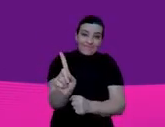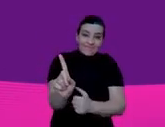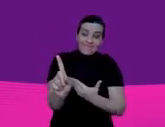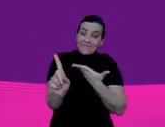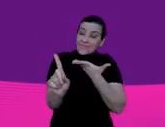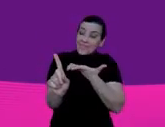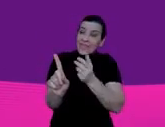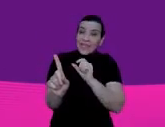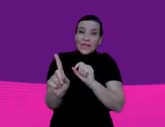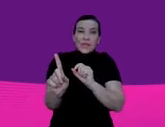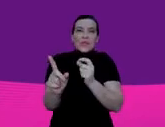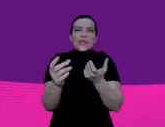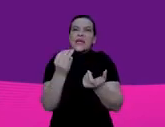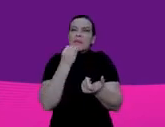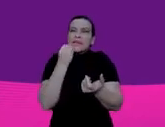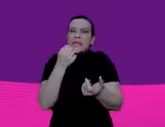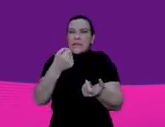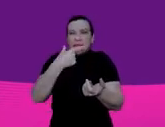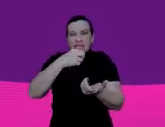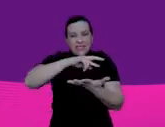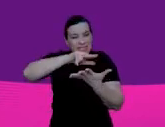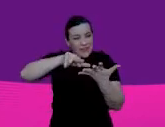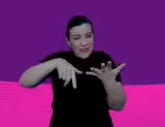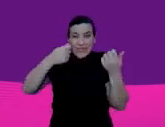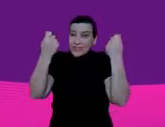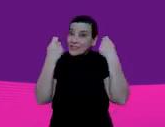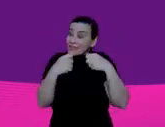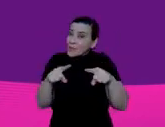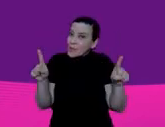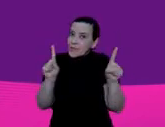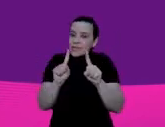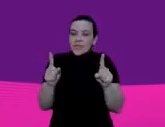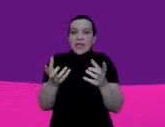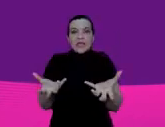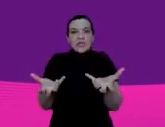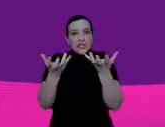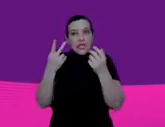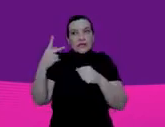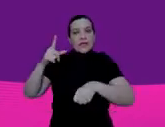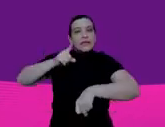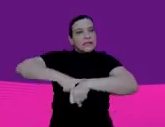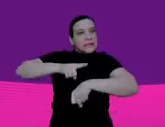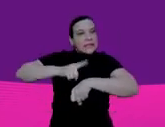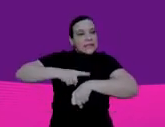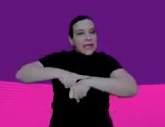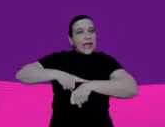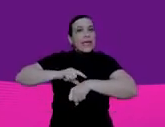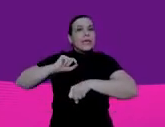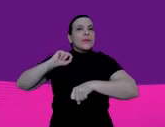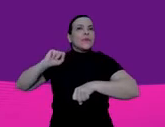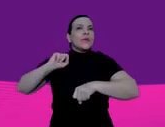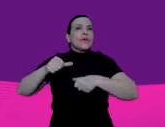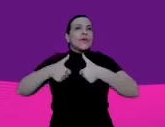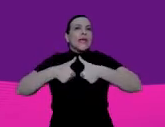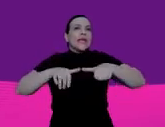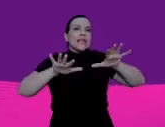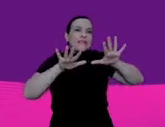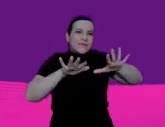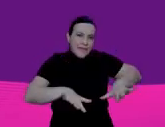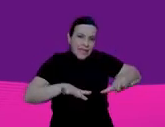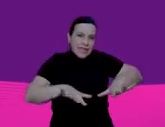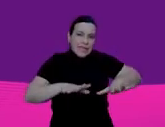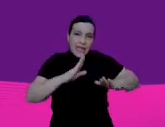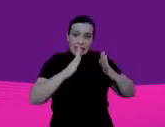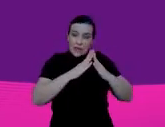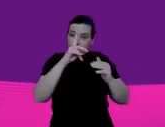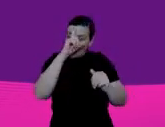a medicações inadequadas, a gente quer otimizar o tempo que ele tem, que ele permanece no serviço de saúde, e a gente quer trazer